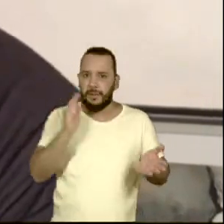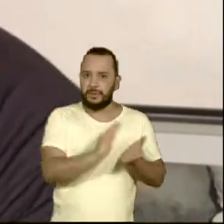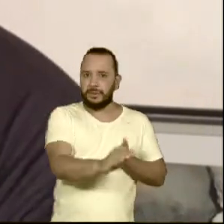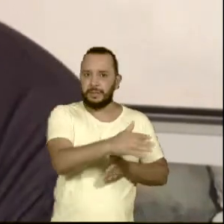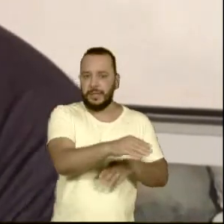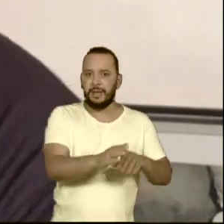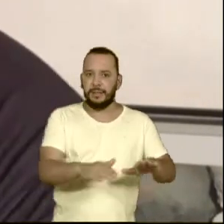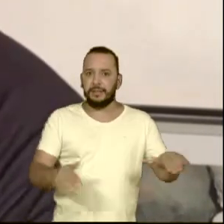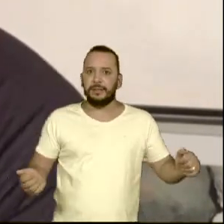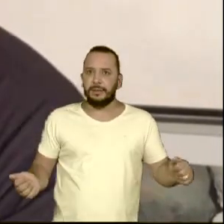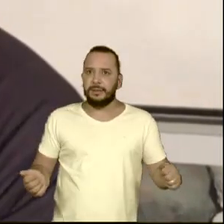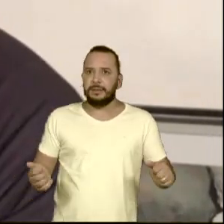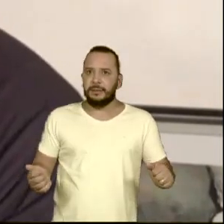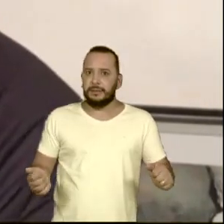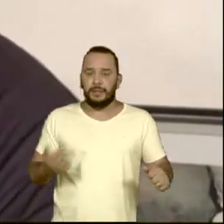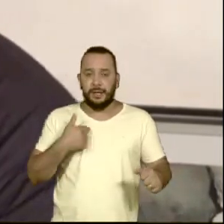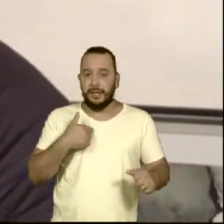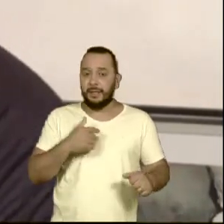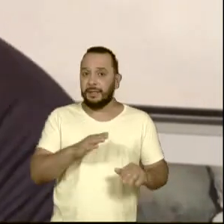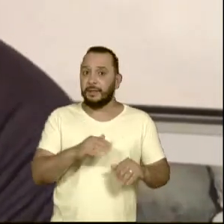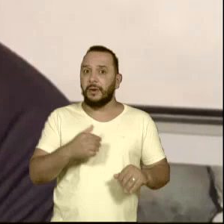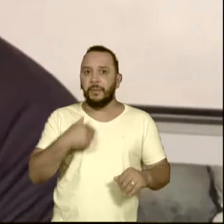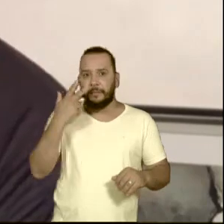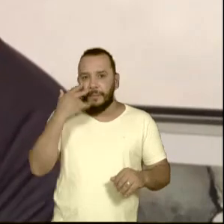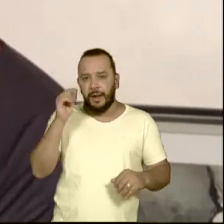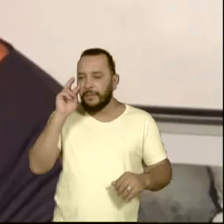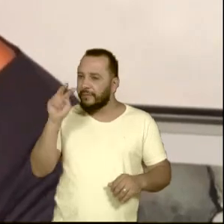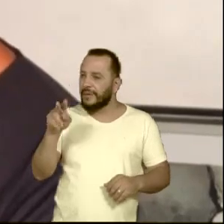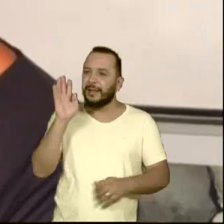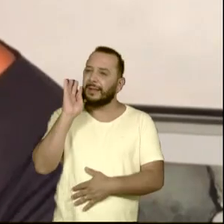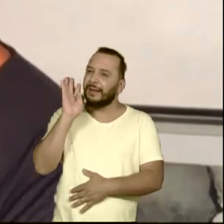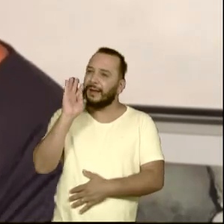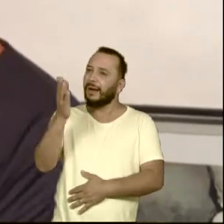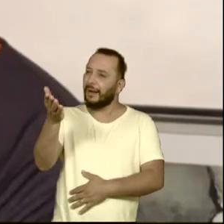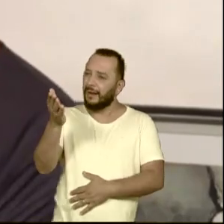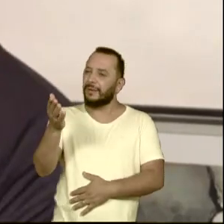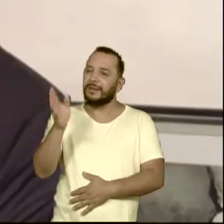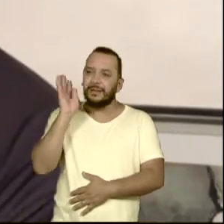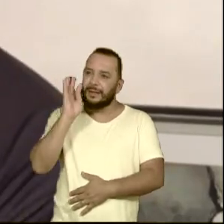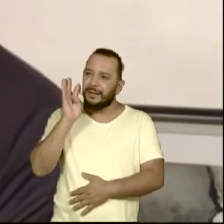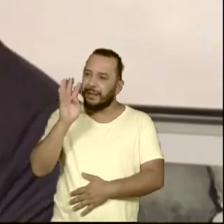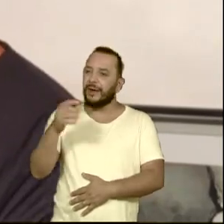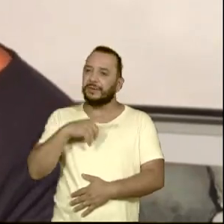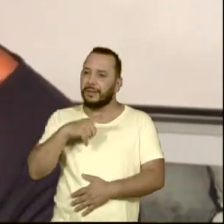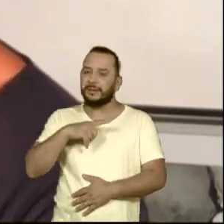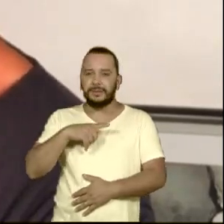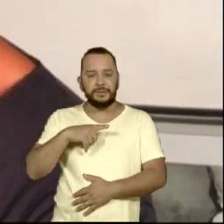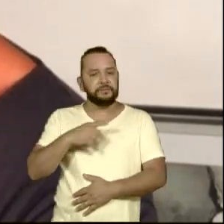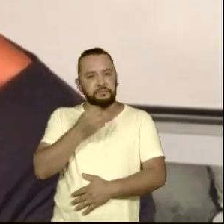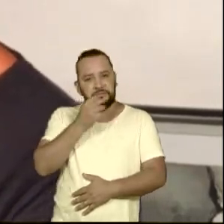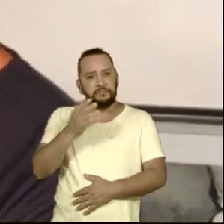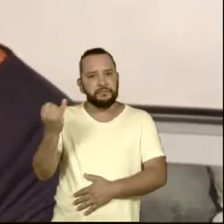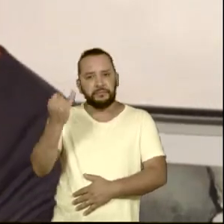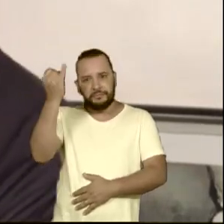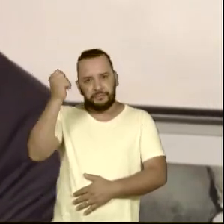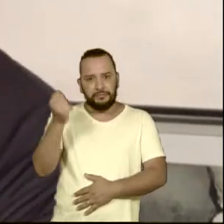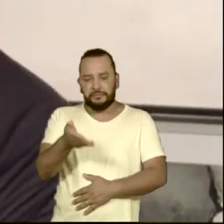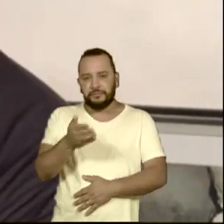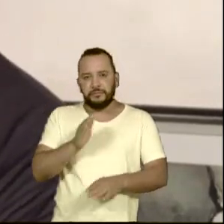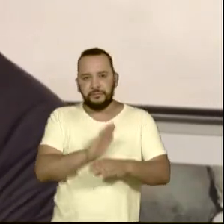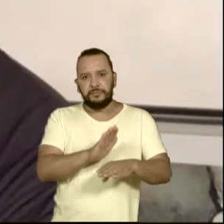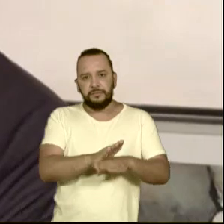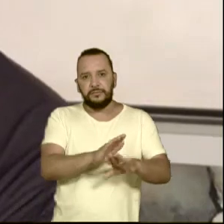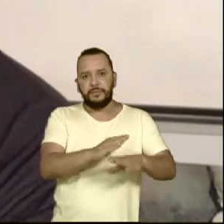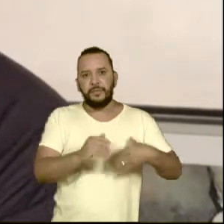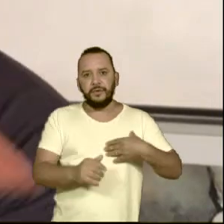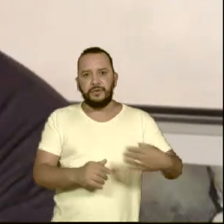A criança não vai. Pai, eu quero ir para banco. Agora o pai pode pensar puxa, que legal, esse programa infantil tão legal, esse programa infantil tão importante para a formação do